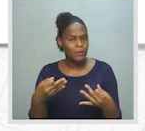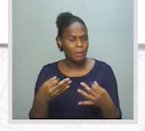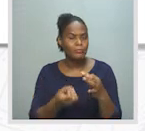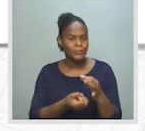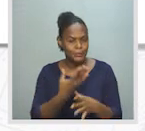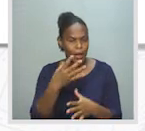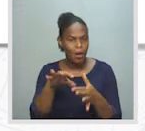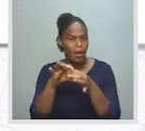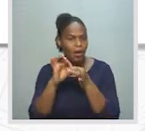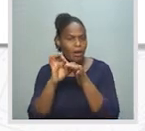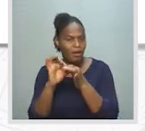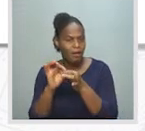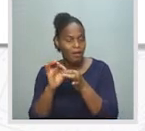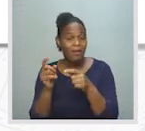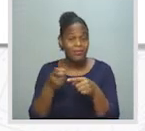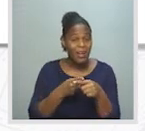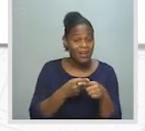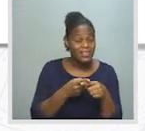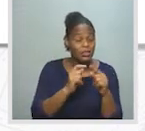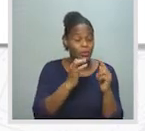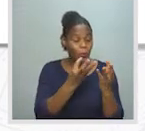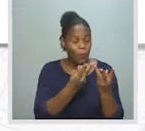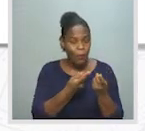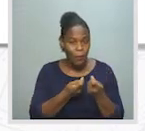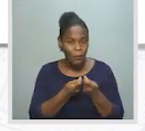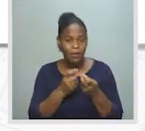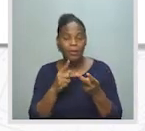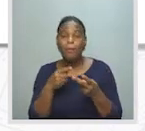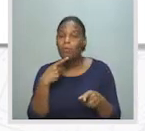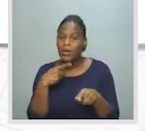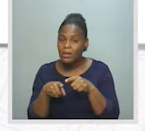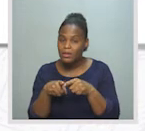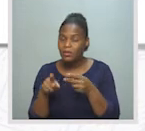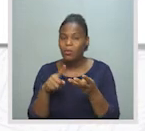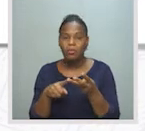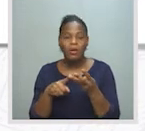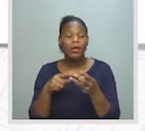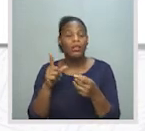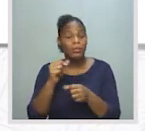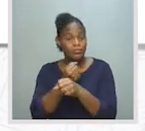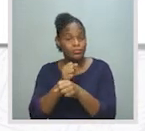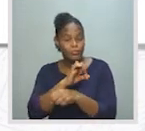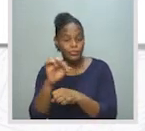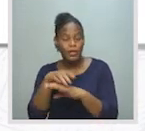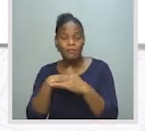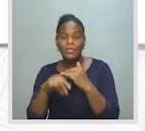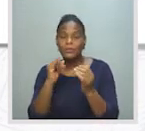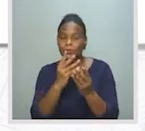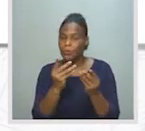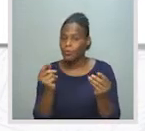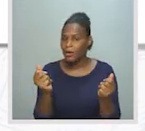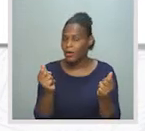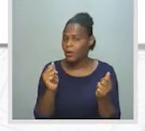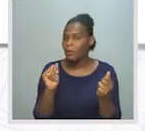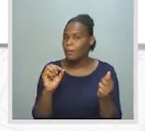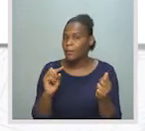frequência, surge ligado a interesses econômicos e políticos, desempenhando a função de